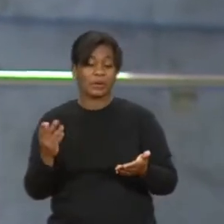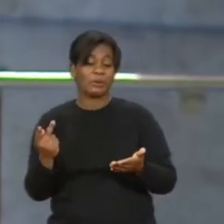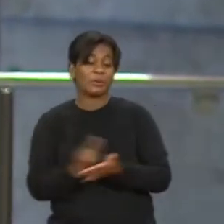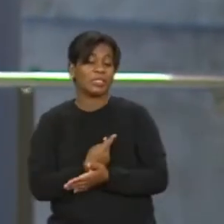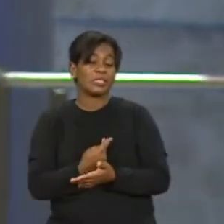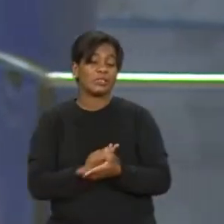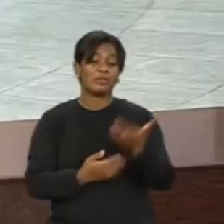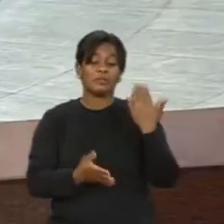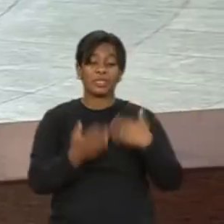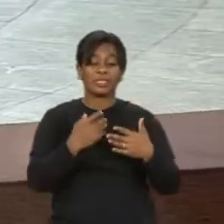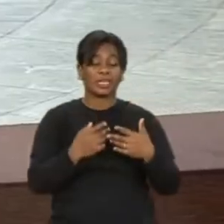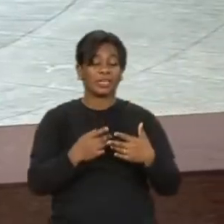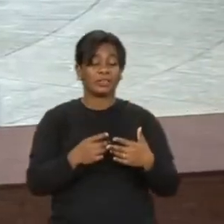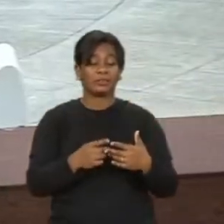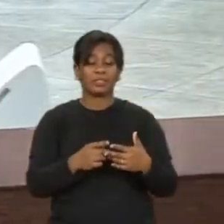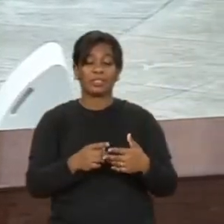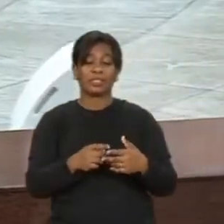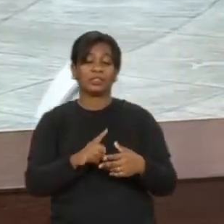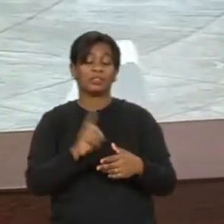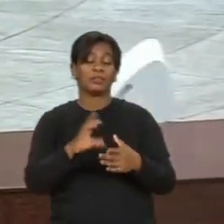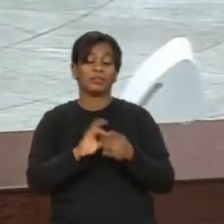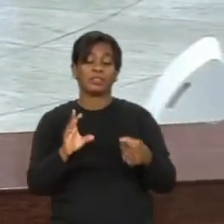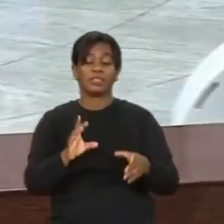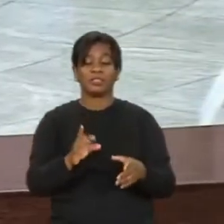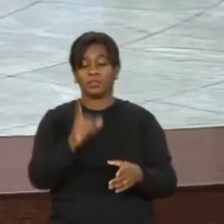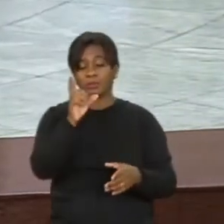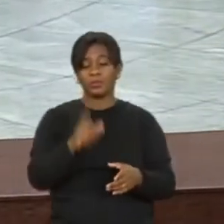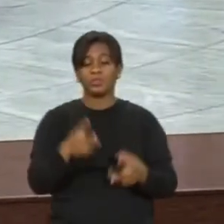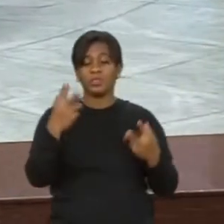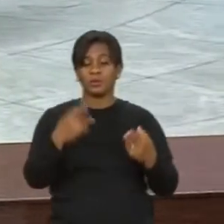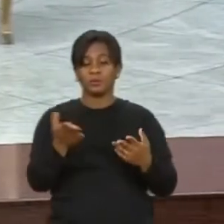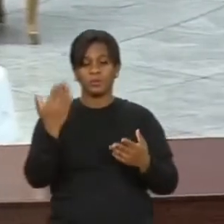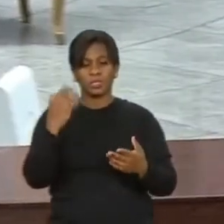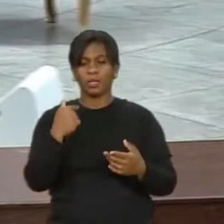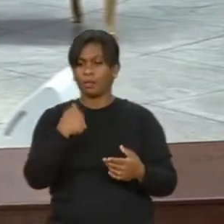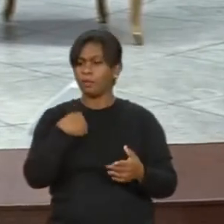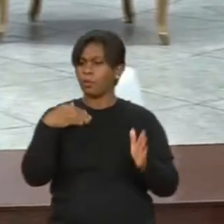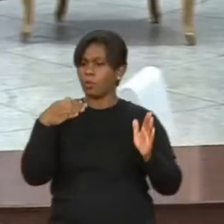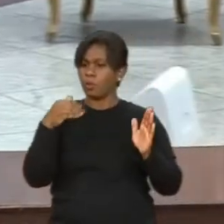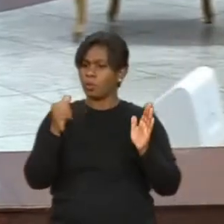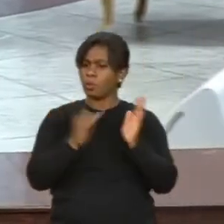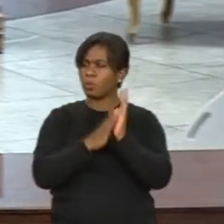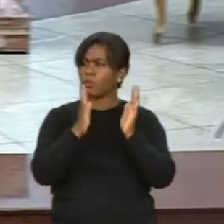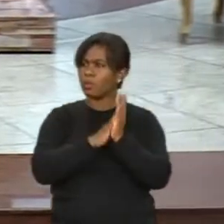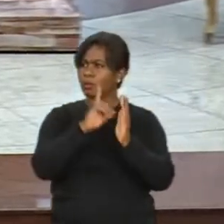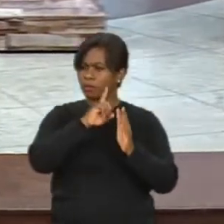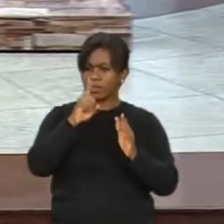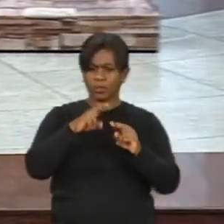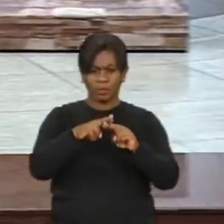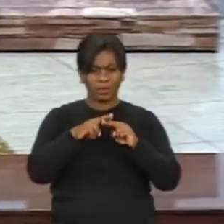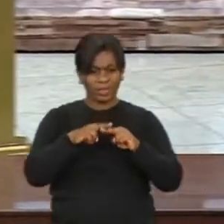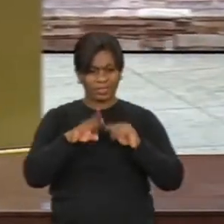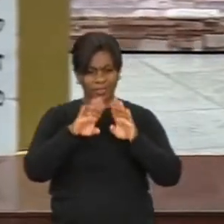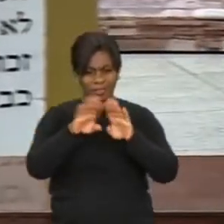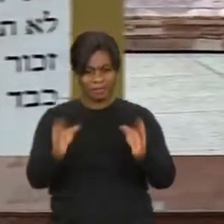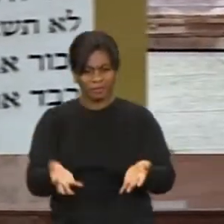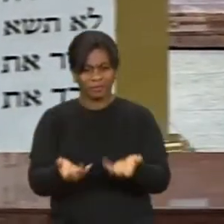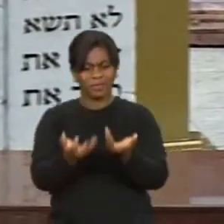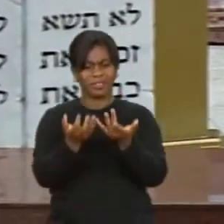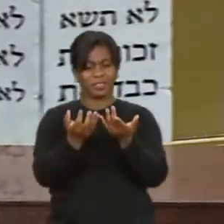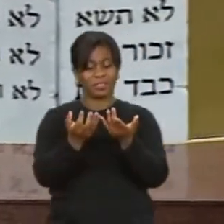passado. Eu louvo a Deus pela Fogueira Santa, sabe por quê? Porque é no momento que